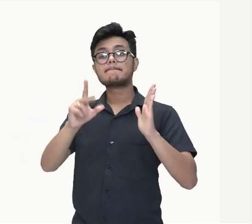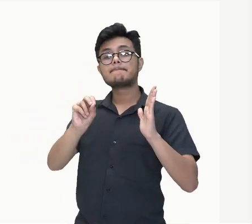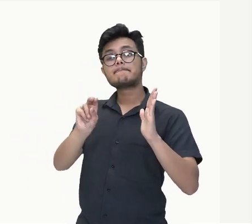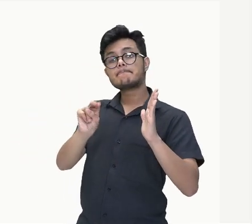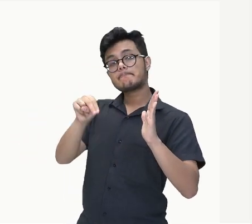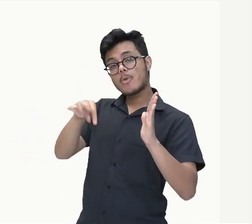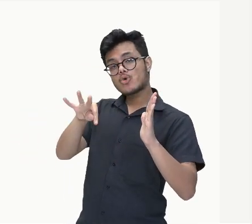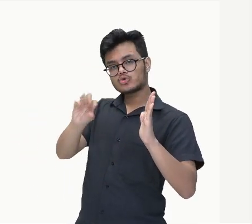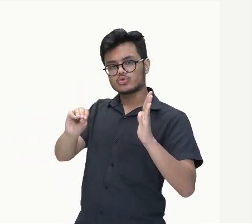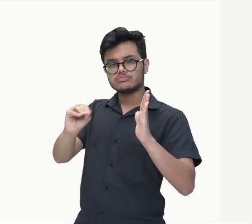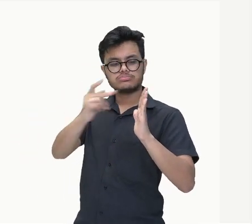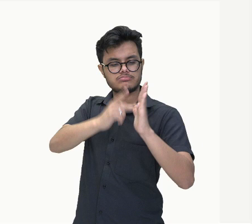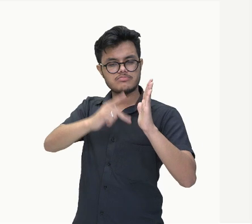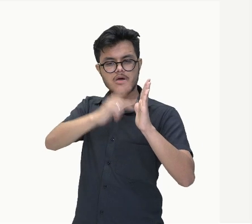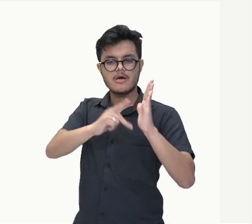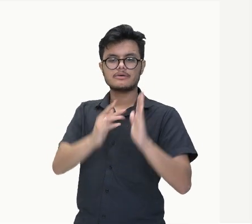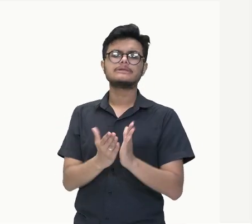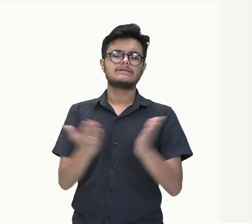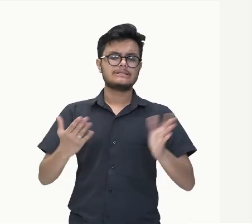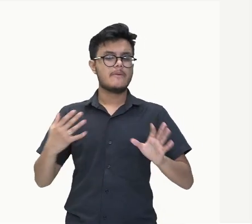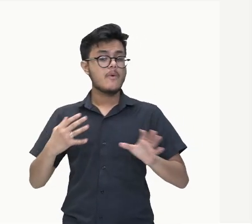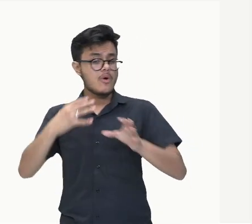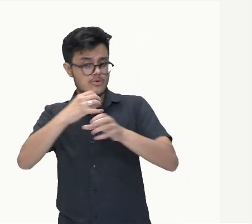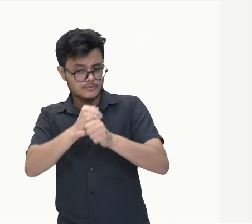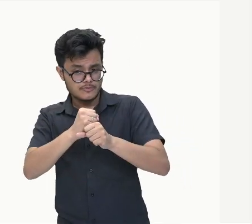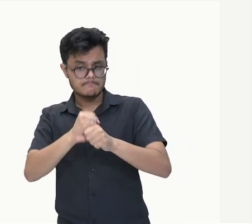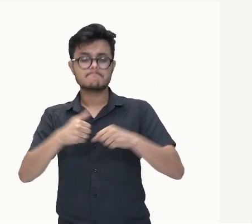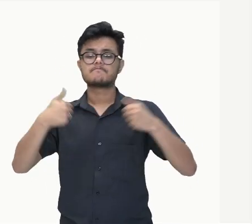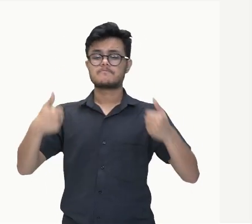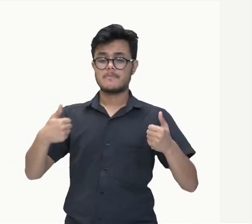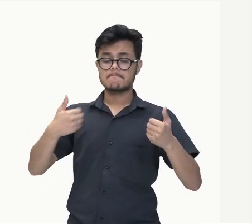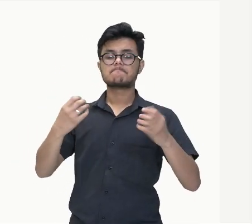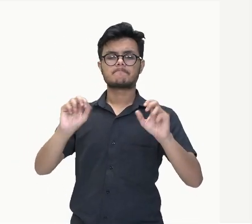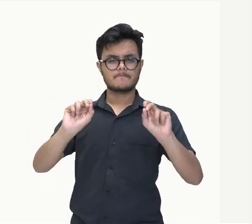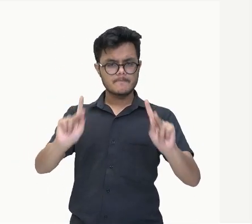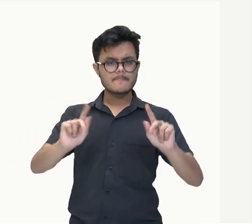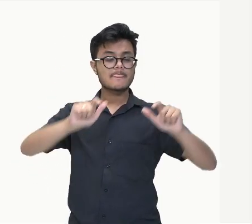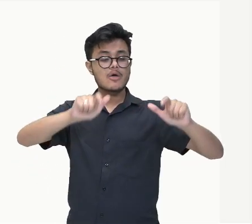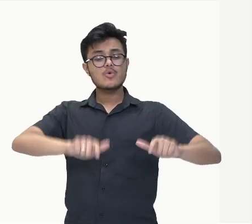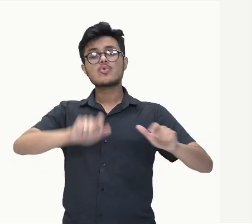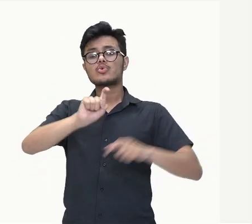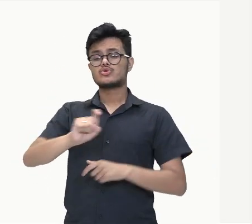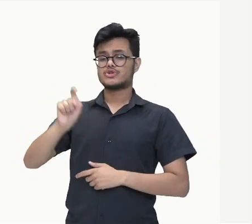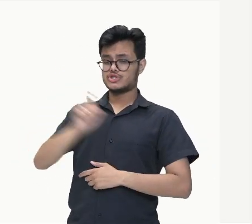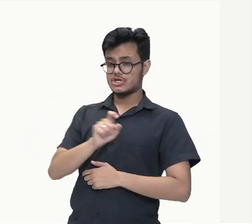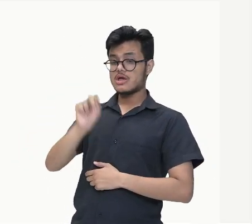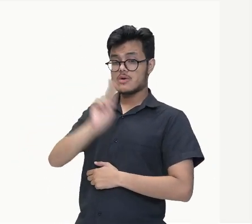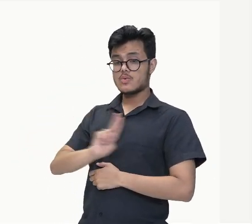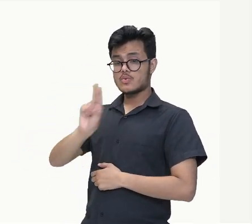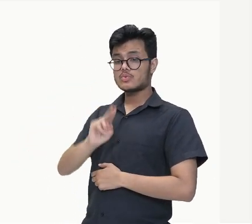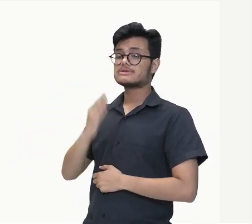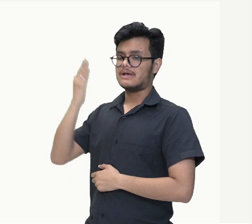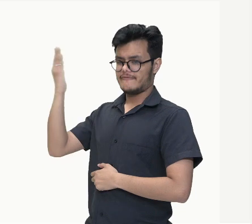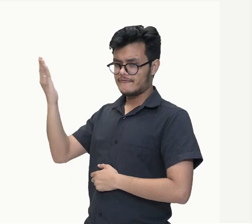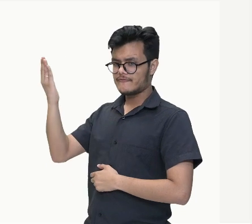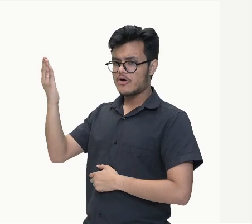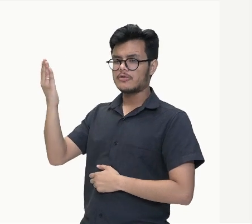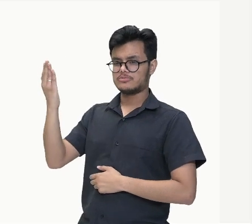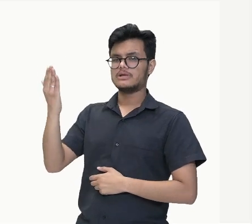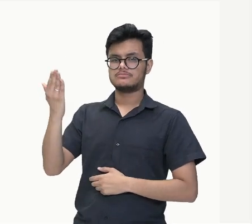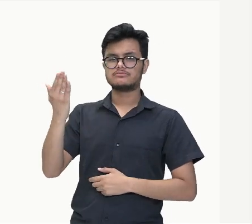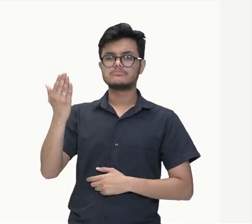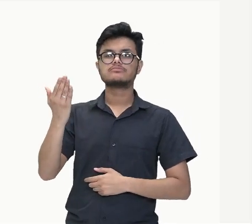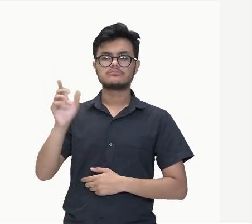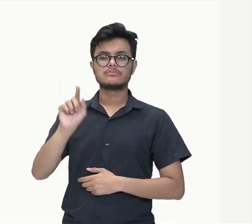para eu calcular a coordenada x, eu vou usar essa relação aí, ó, menos